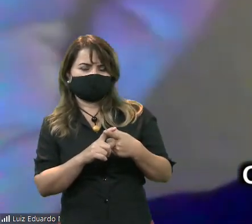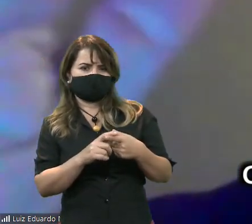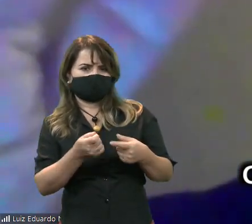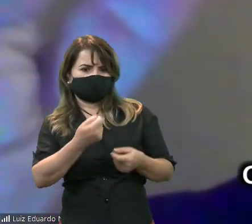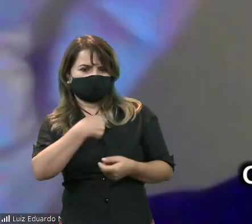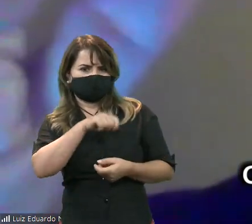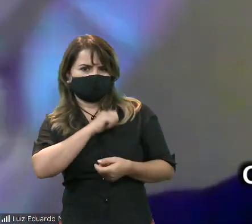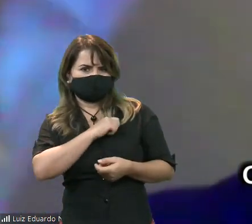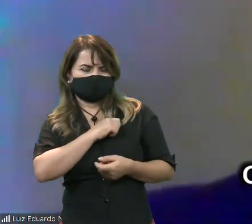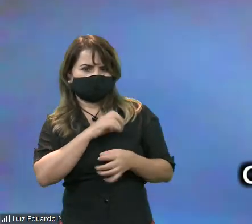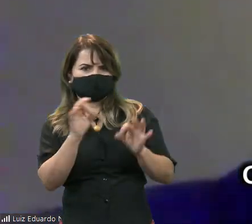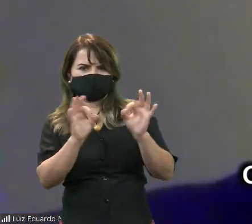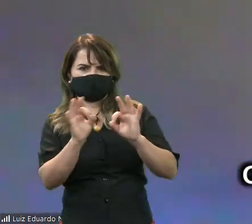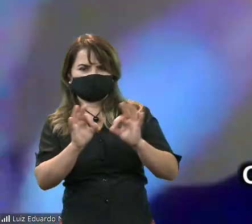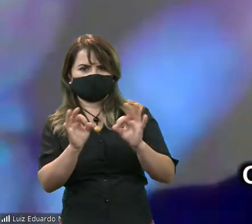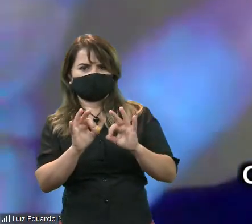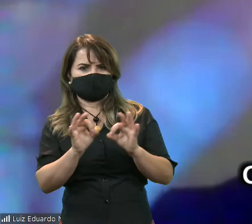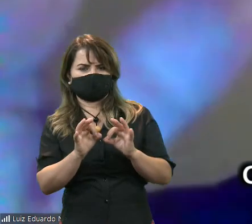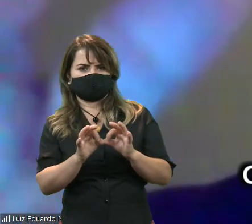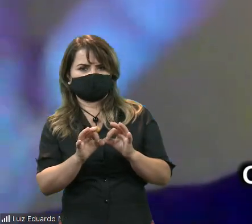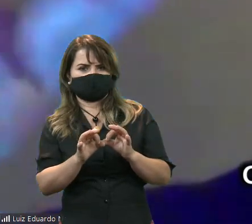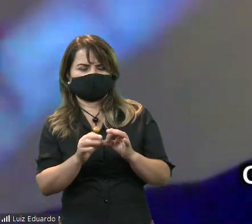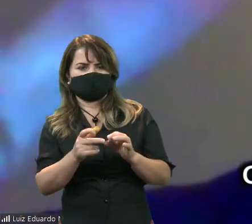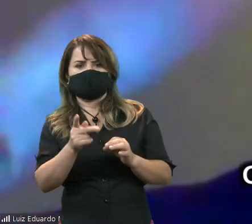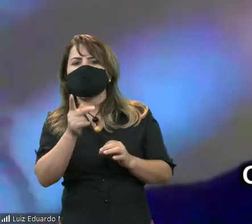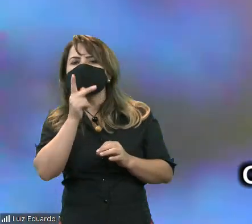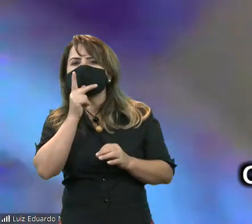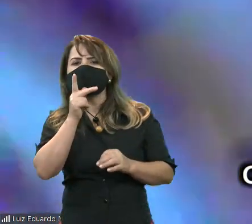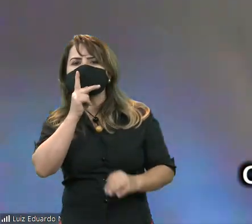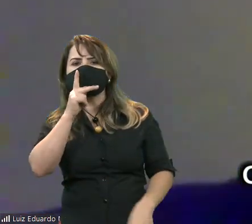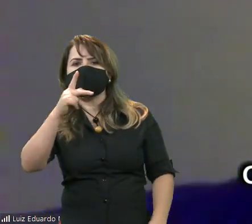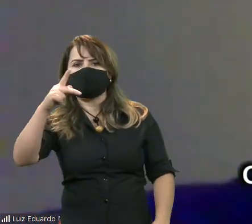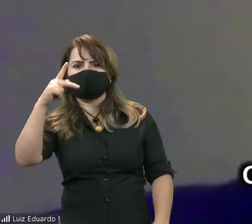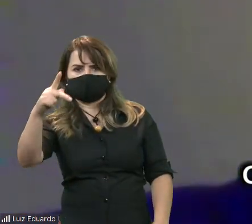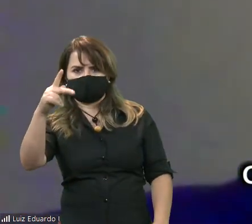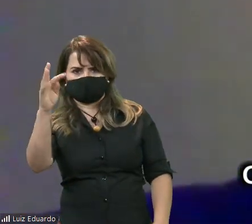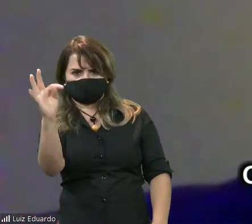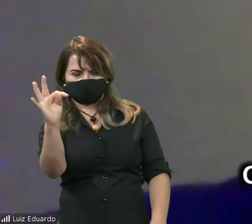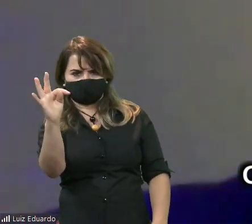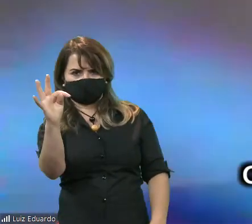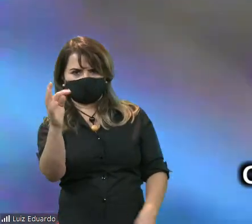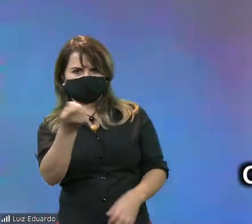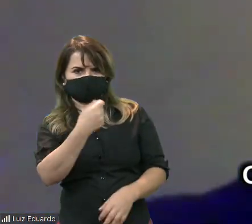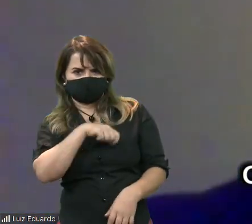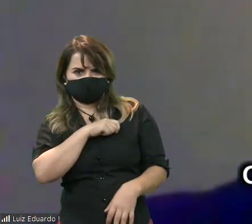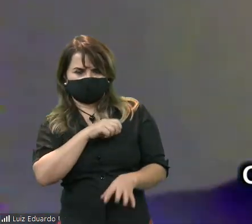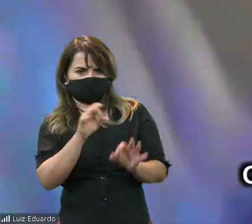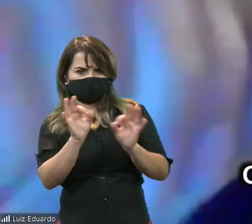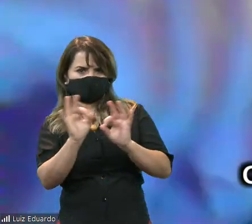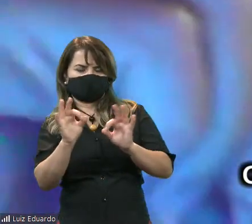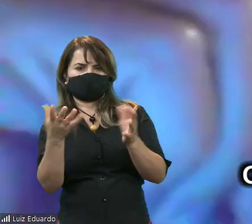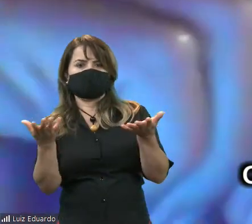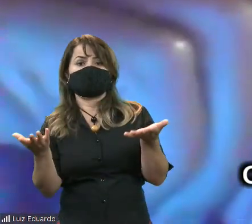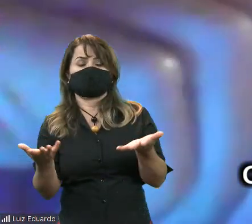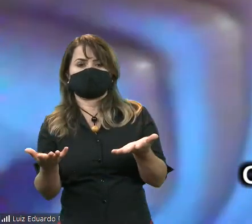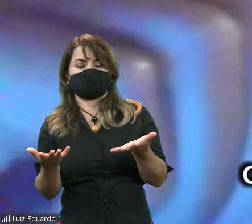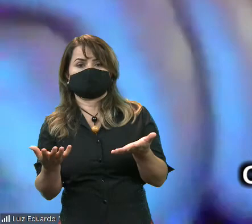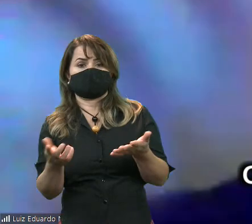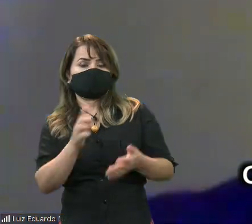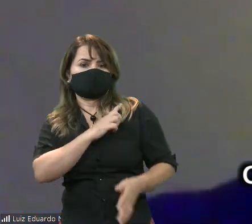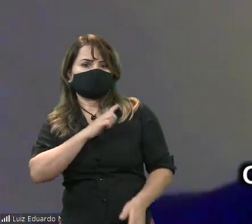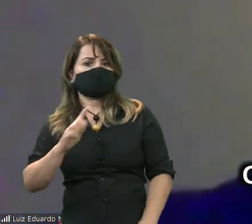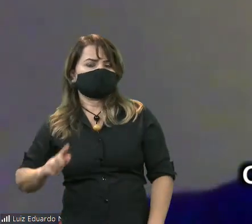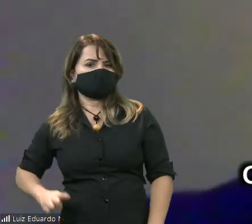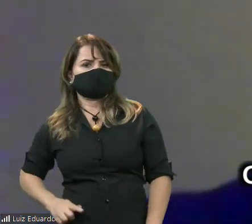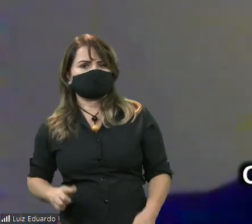PT. Não fiscalizam coisa nenhuma. Bom, aí não é o caso, aliás, é o caso porque é o governo federal.